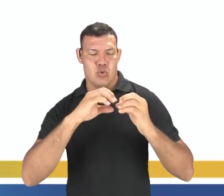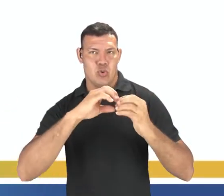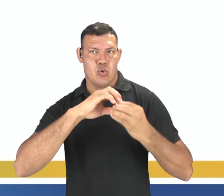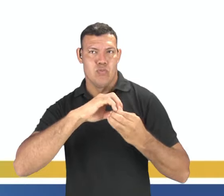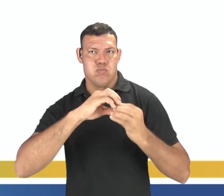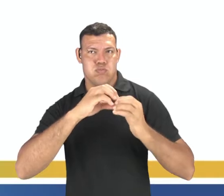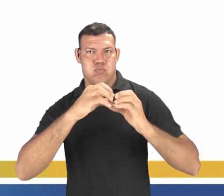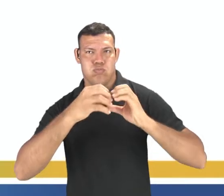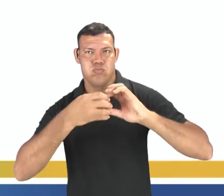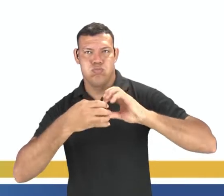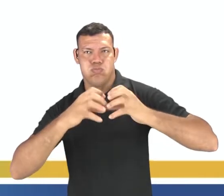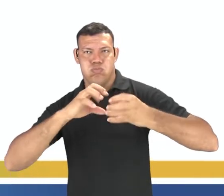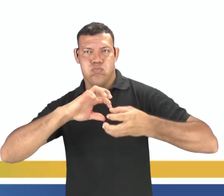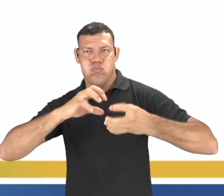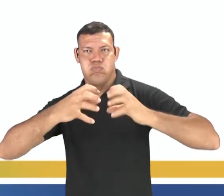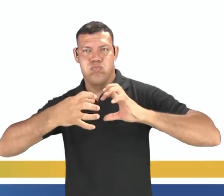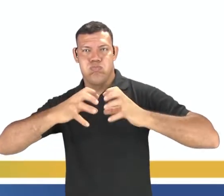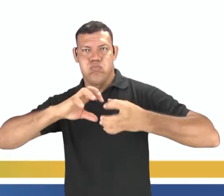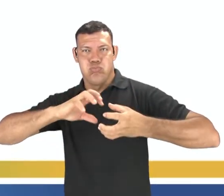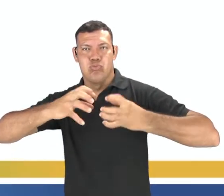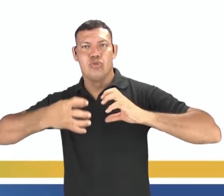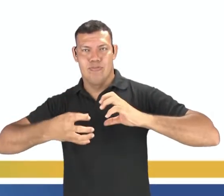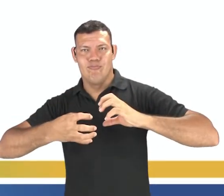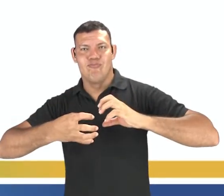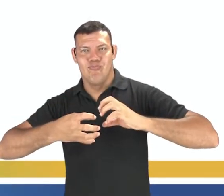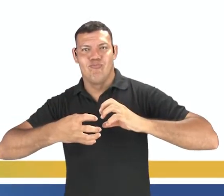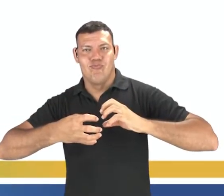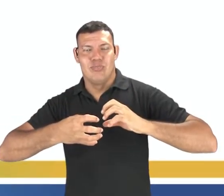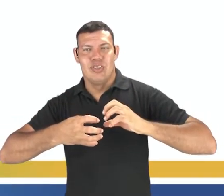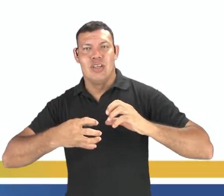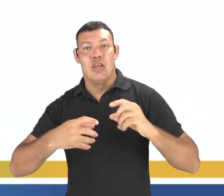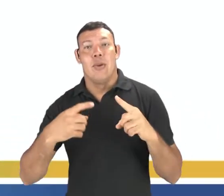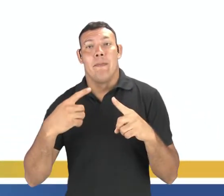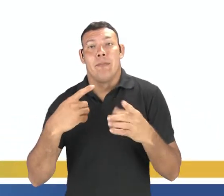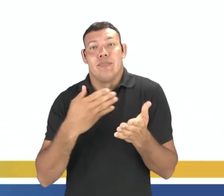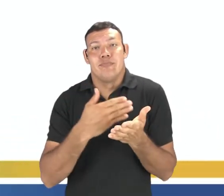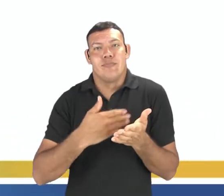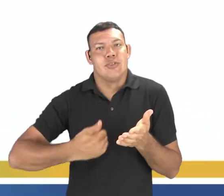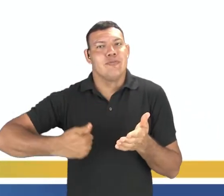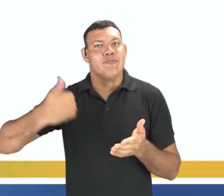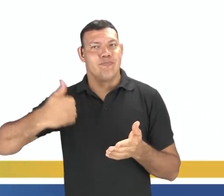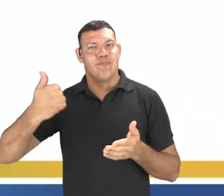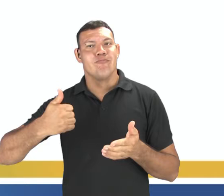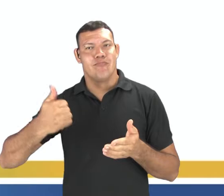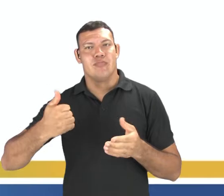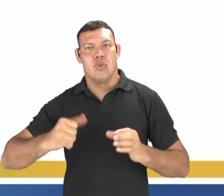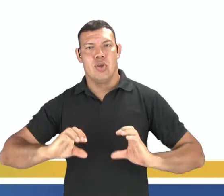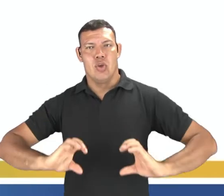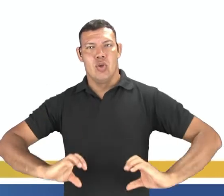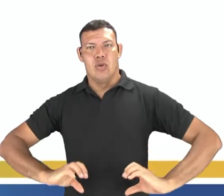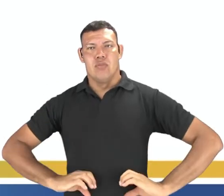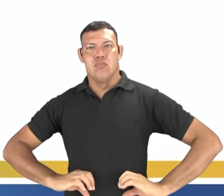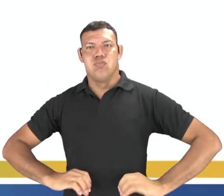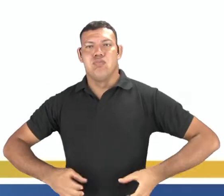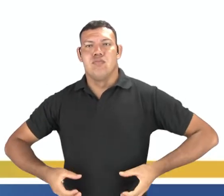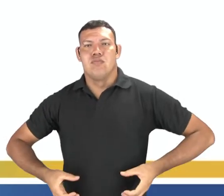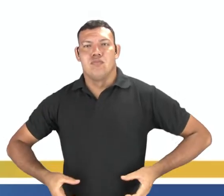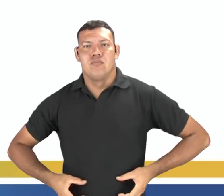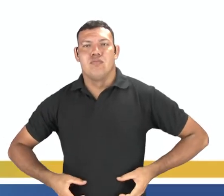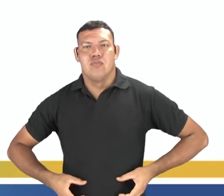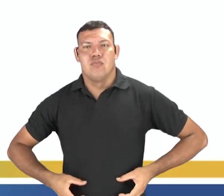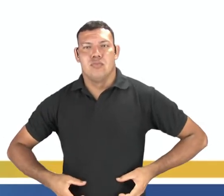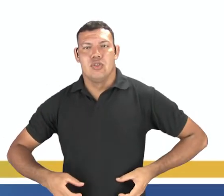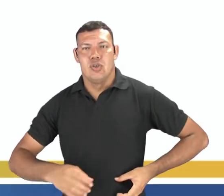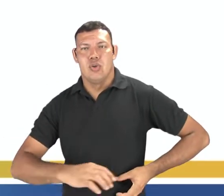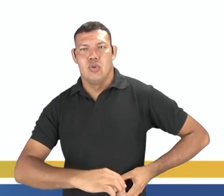que ela ocorra, existe um longo caminho a ser percorrido. O primeiro é a mulher liberar um óvulo maduro e